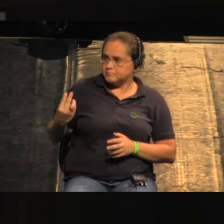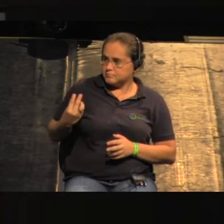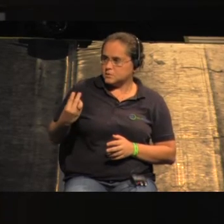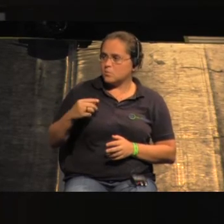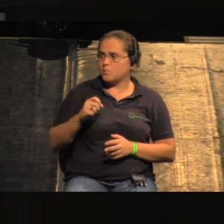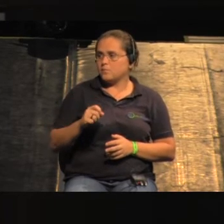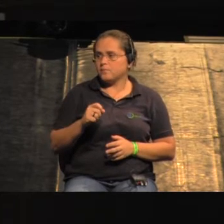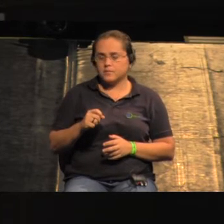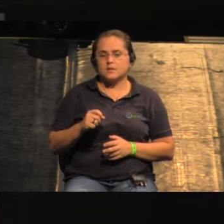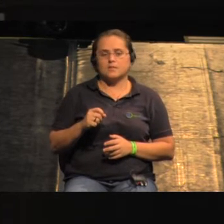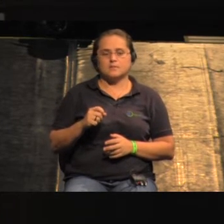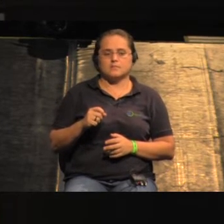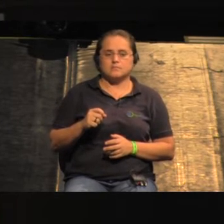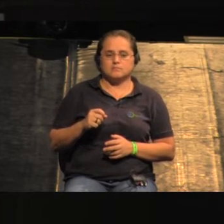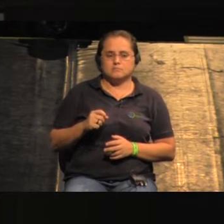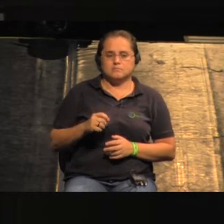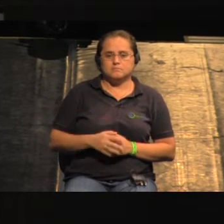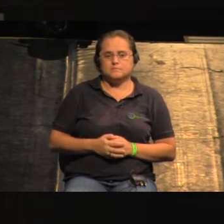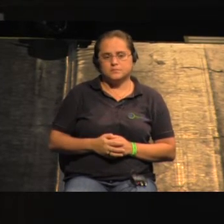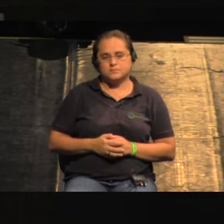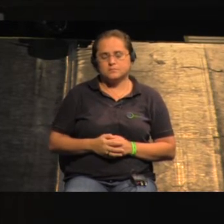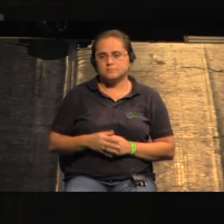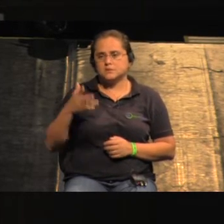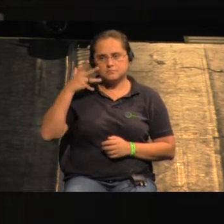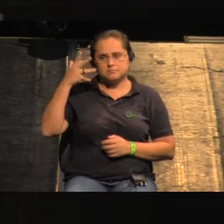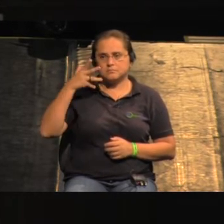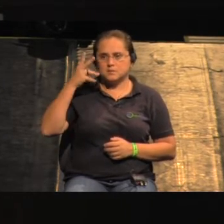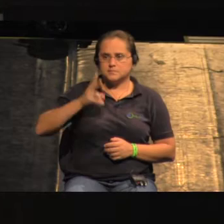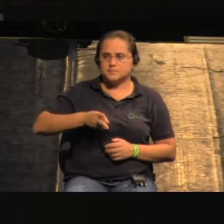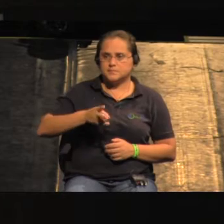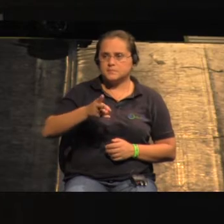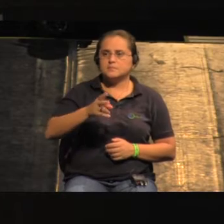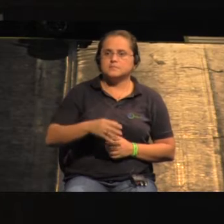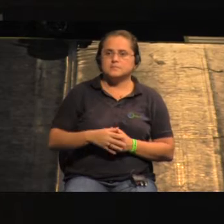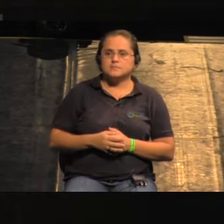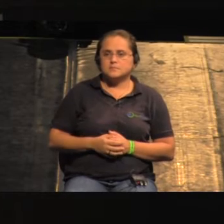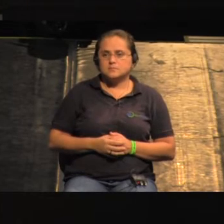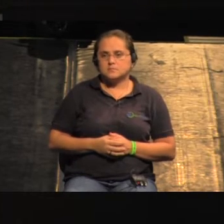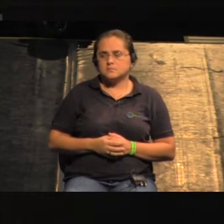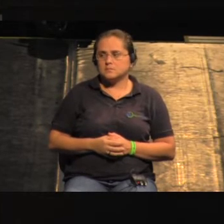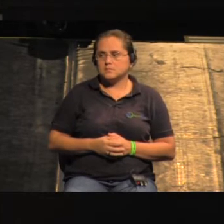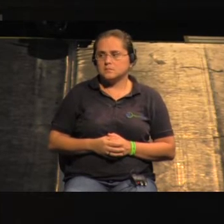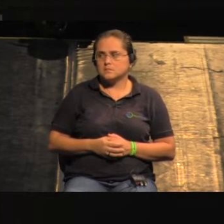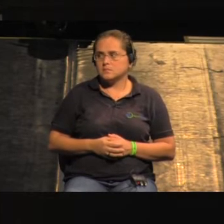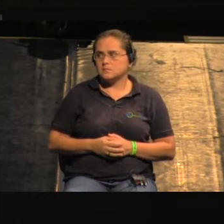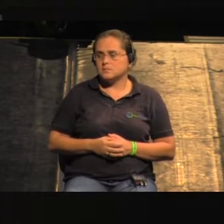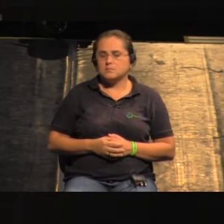pergunta a vocês três, porque eu acho que é uma questão que perpassa as palestras todas assim.